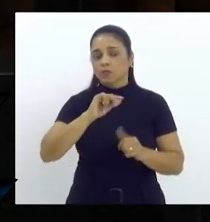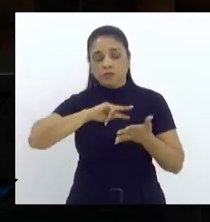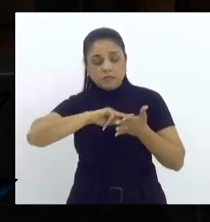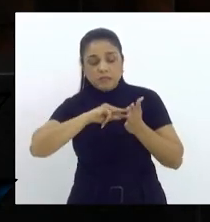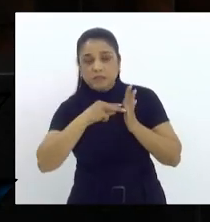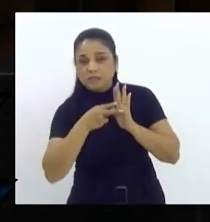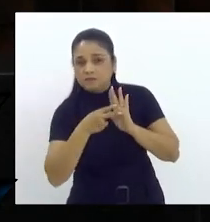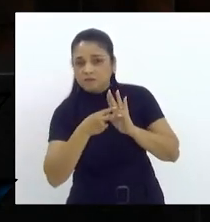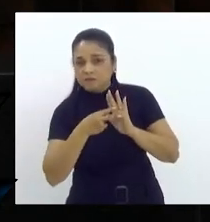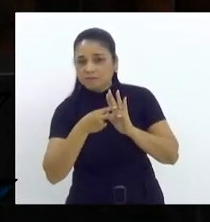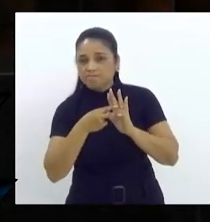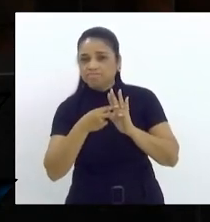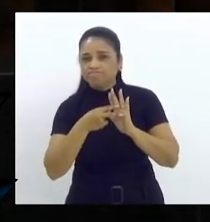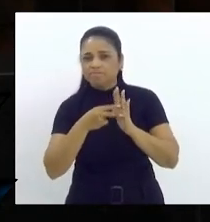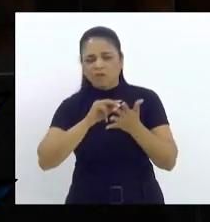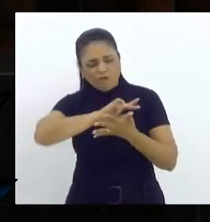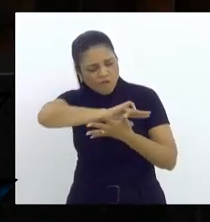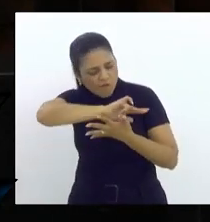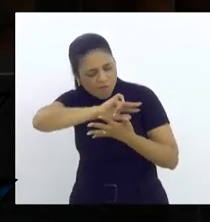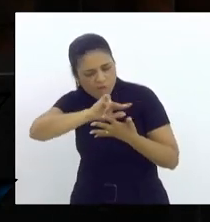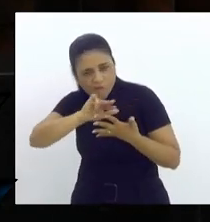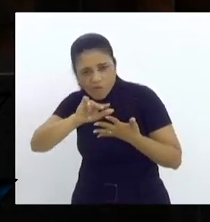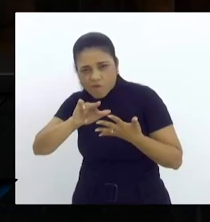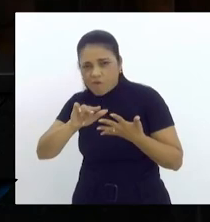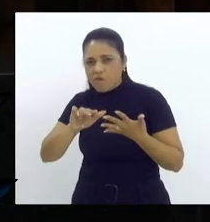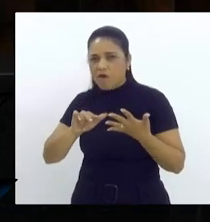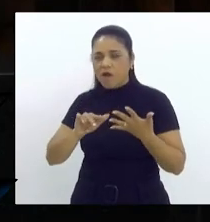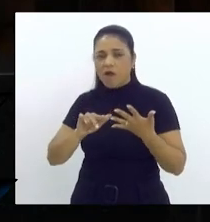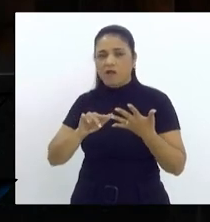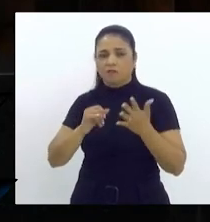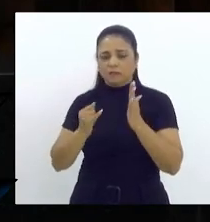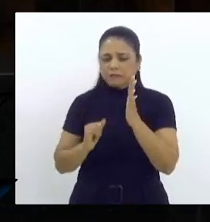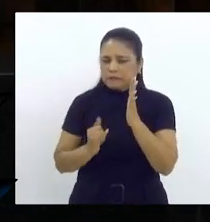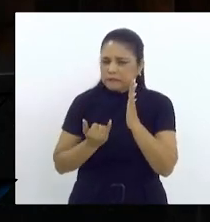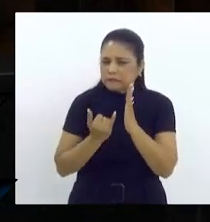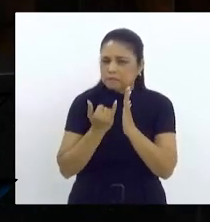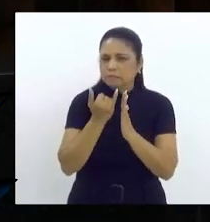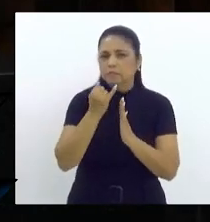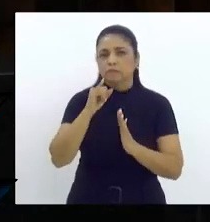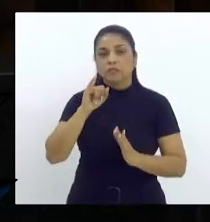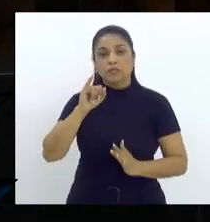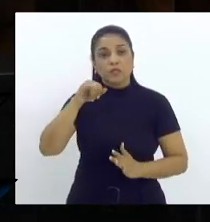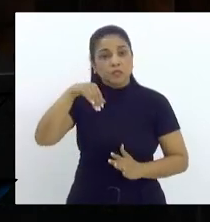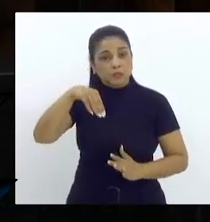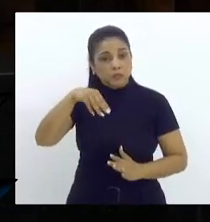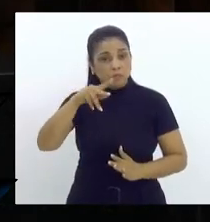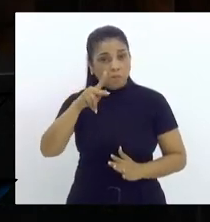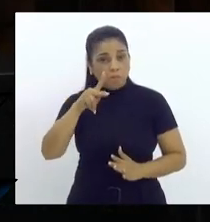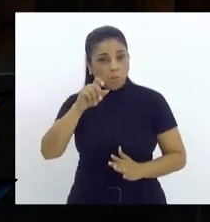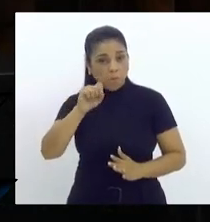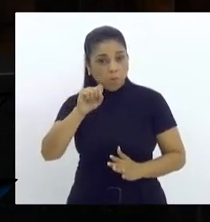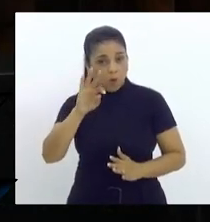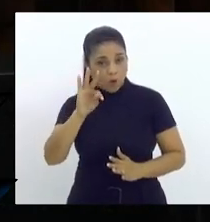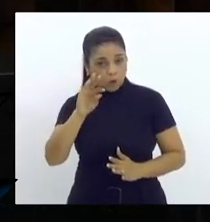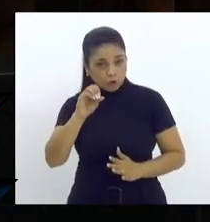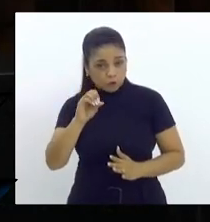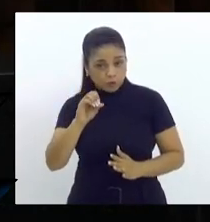São uma série de impostos e